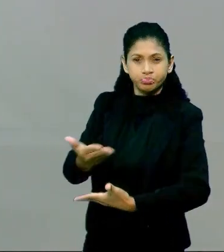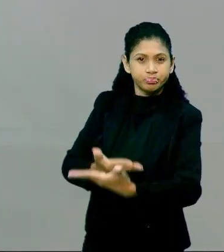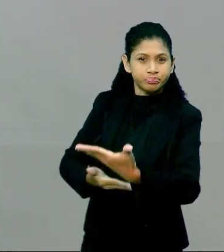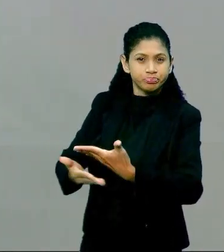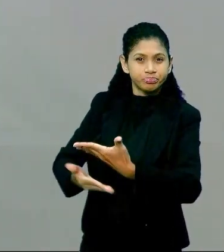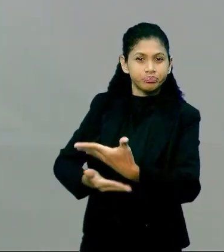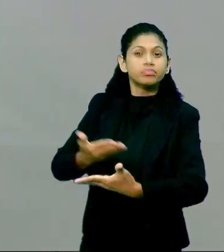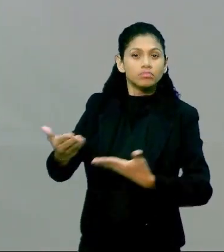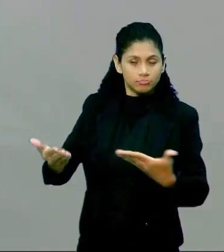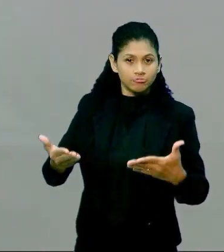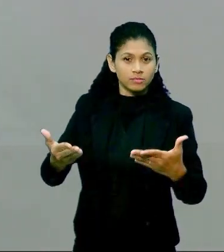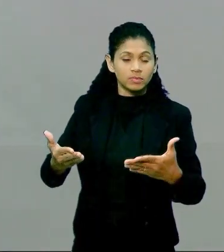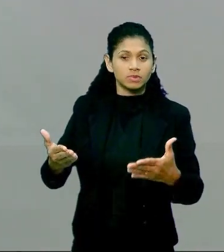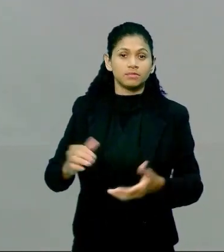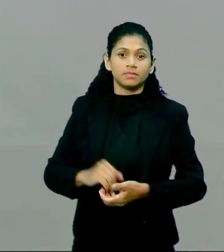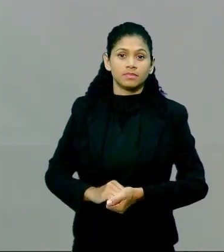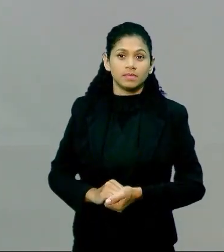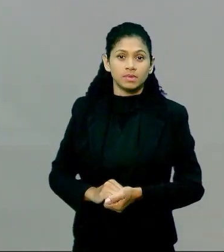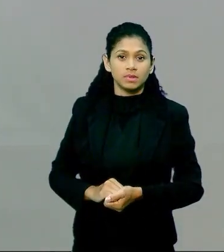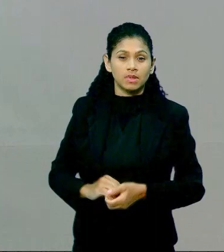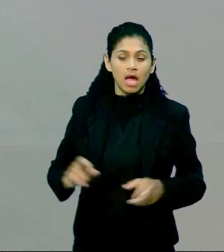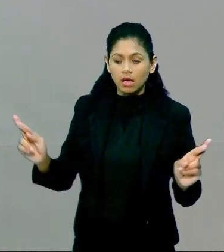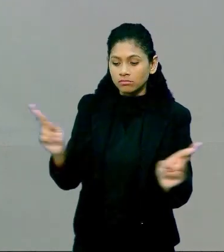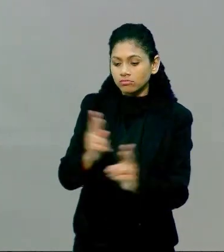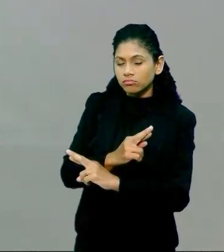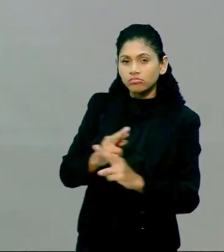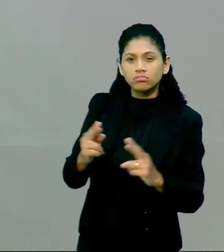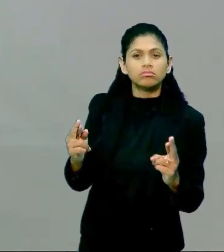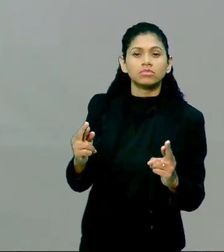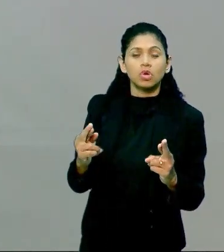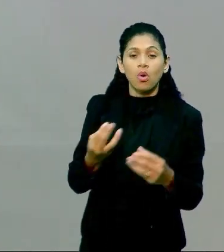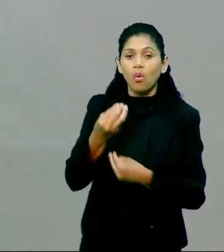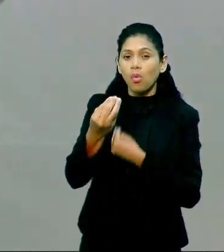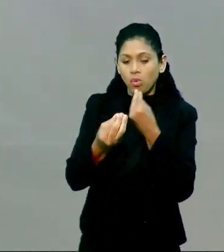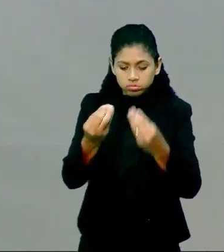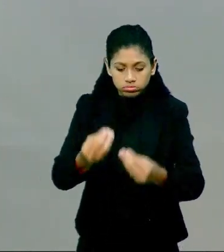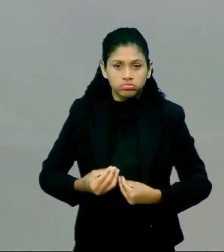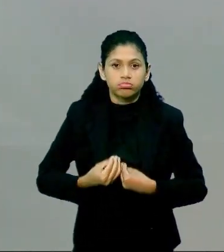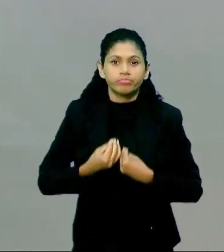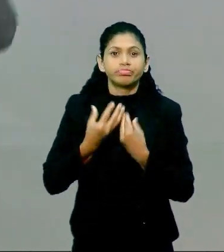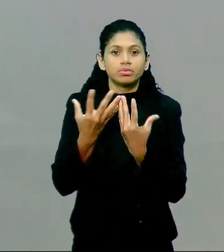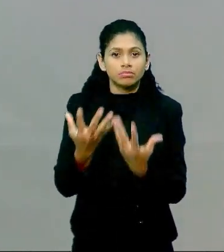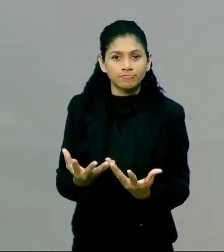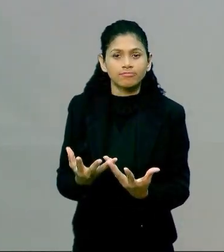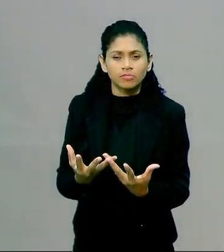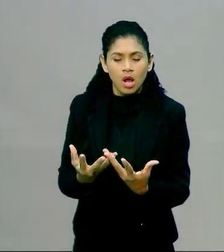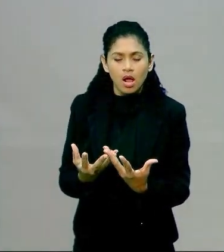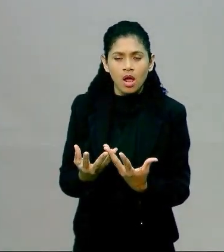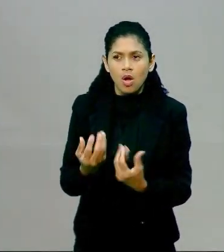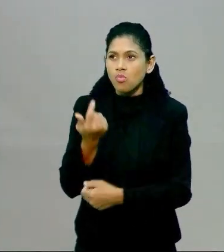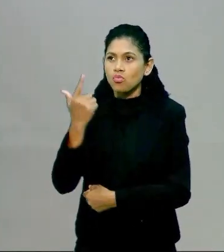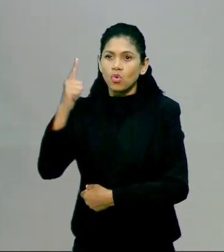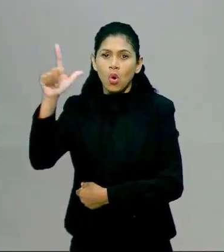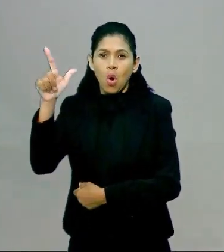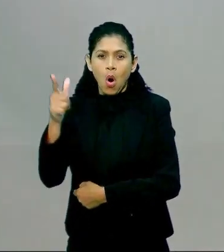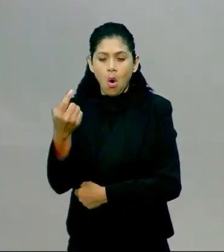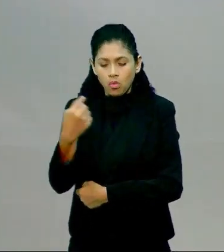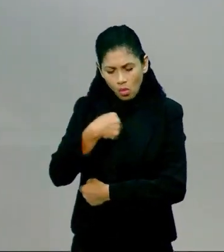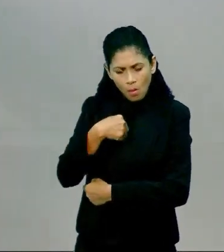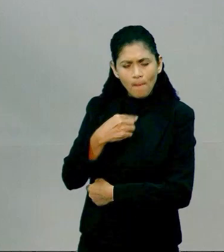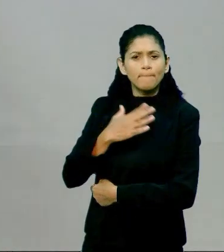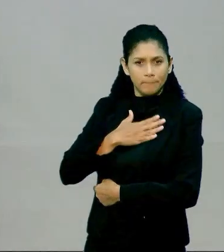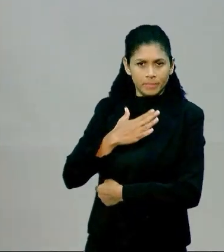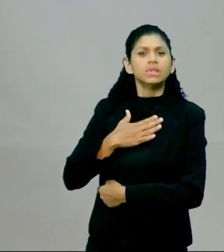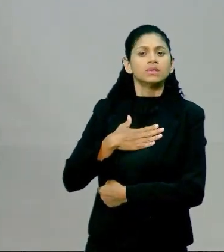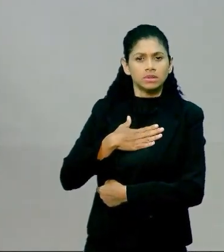são estabelecidas com ela, tem a forma com que eu me expresso com o outro e comigo mesmo. Eu posso dançar para o outro, tipo, eu tô